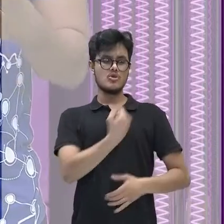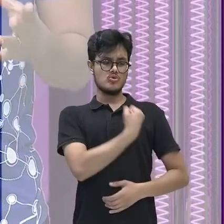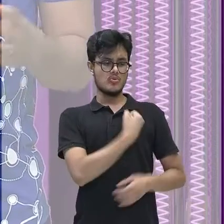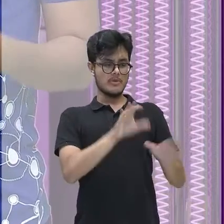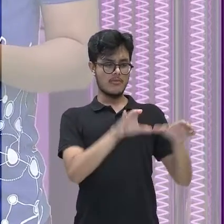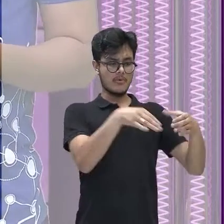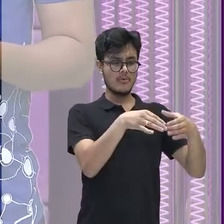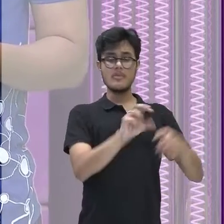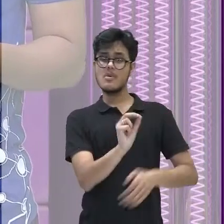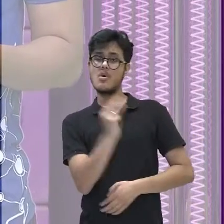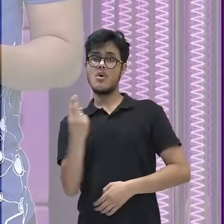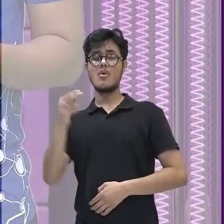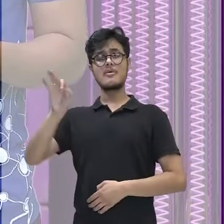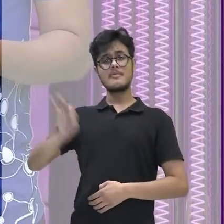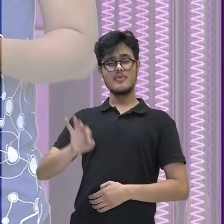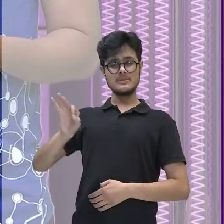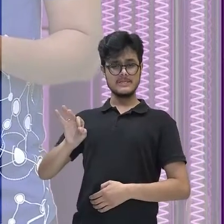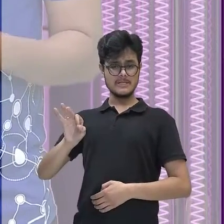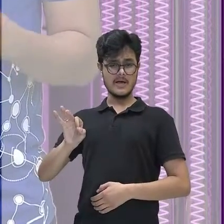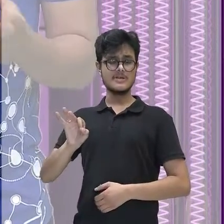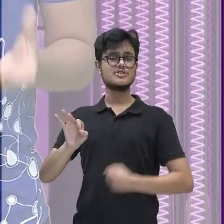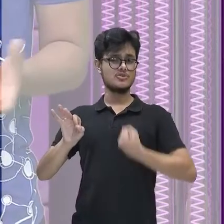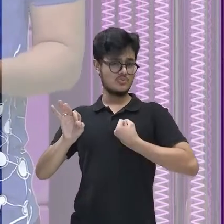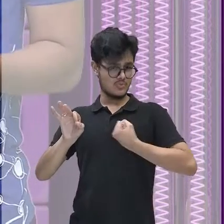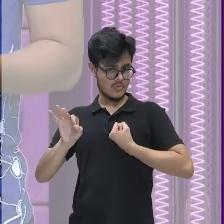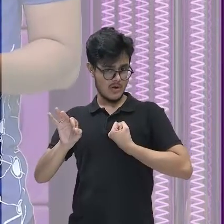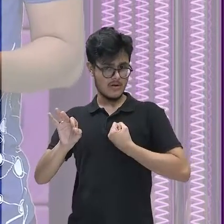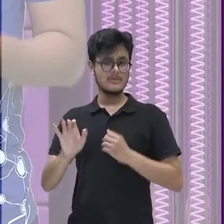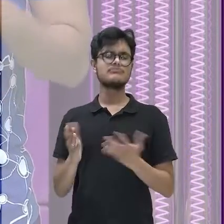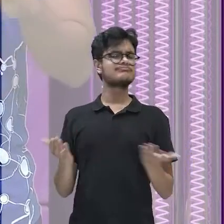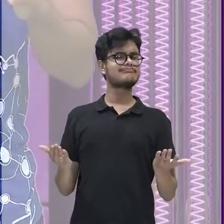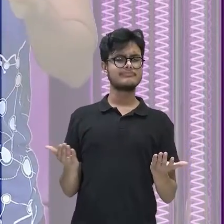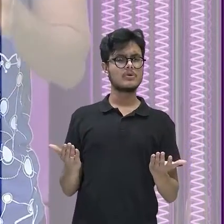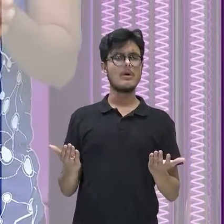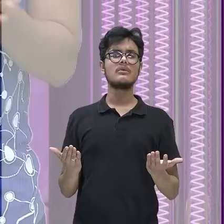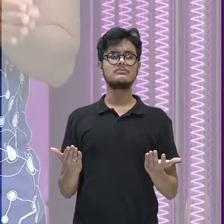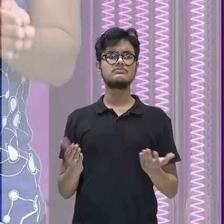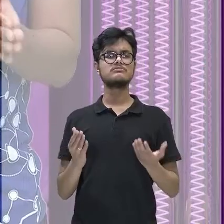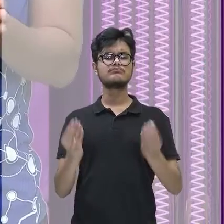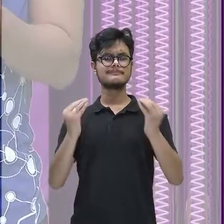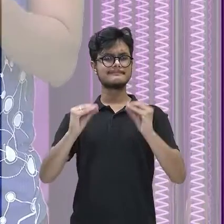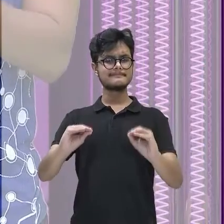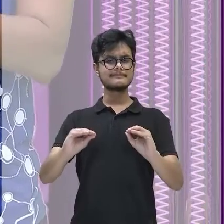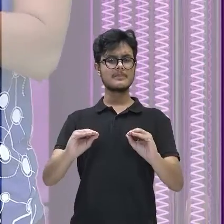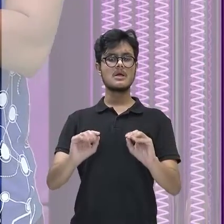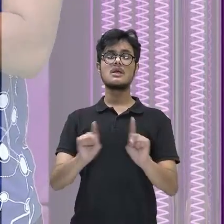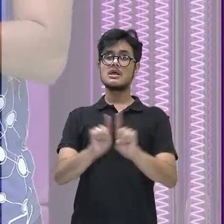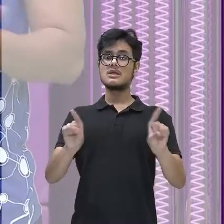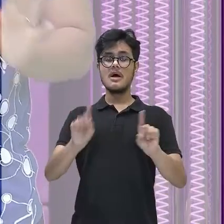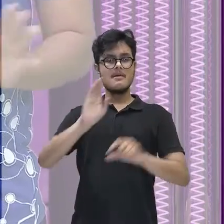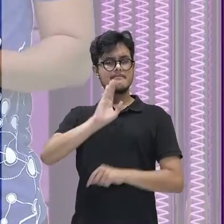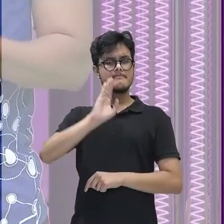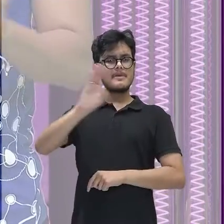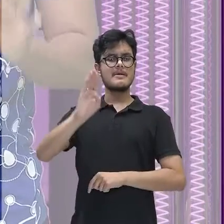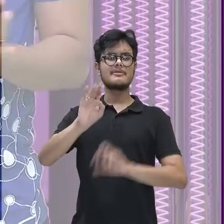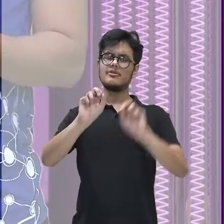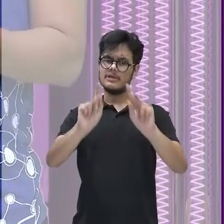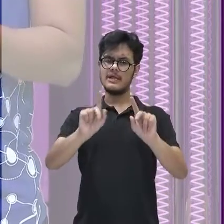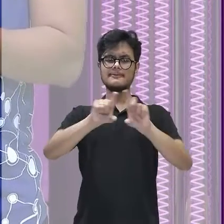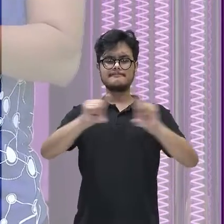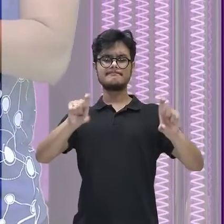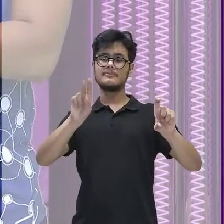absolutos ou em valores percentuais. Então, eu tenho que primeiro fazer a leitura lá do